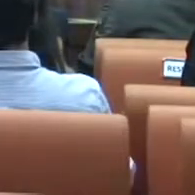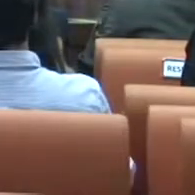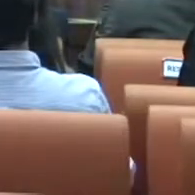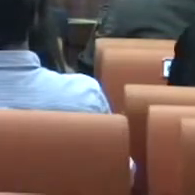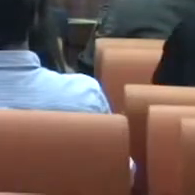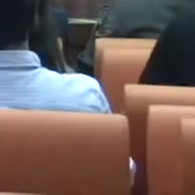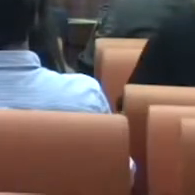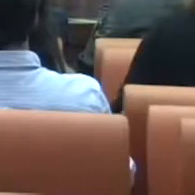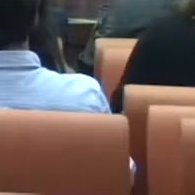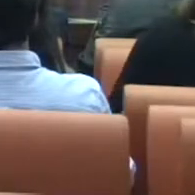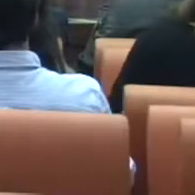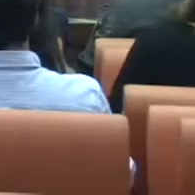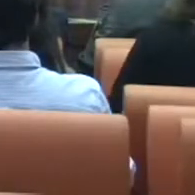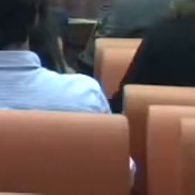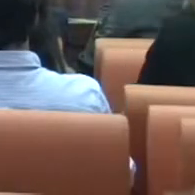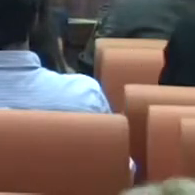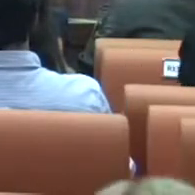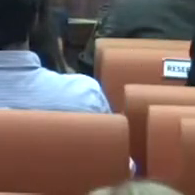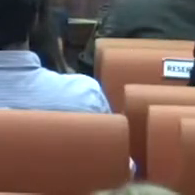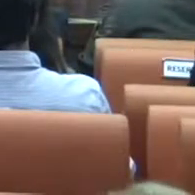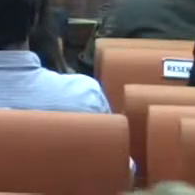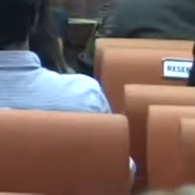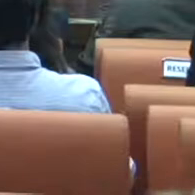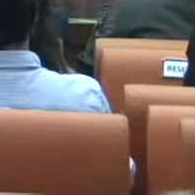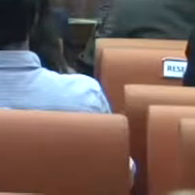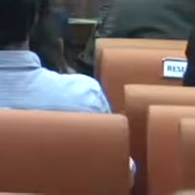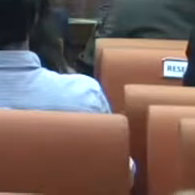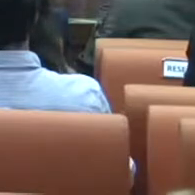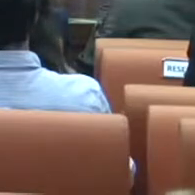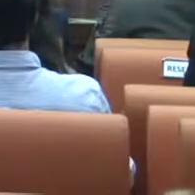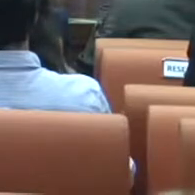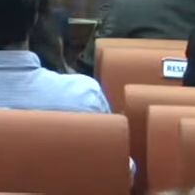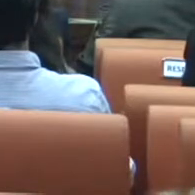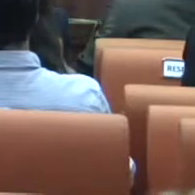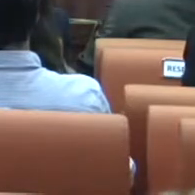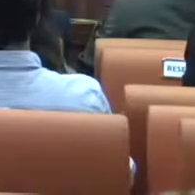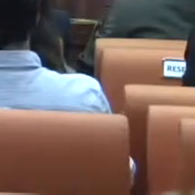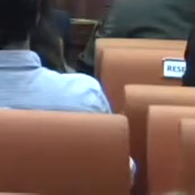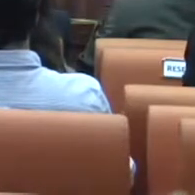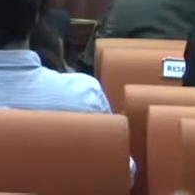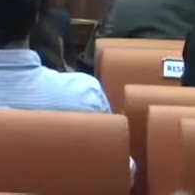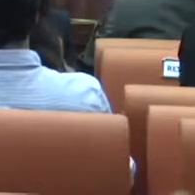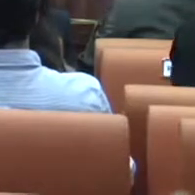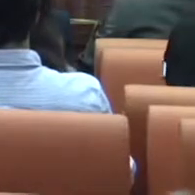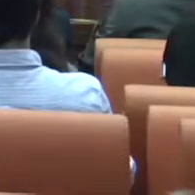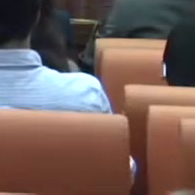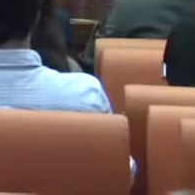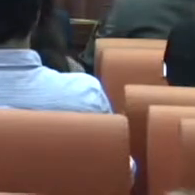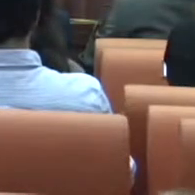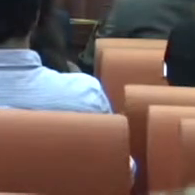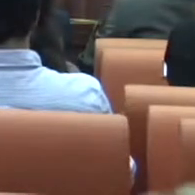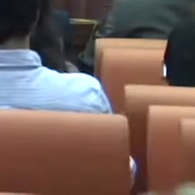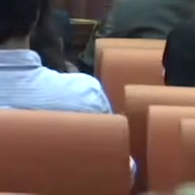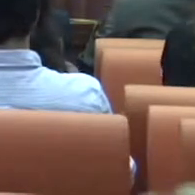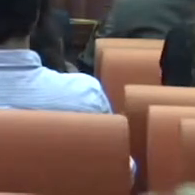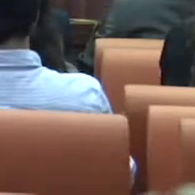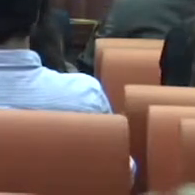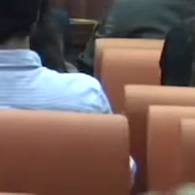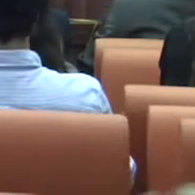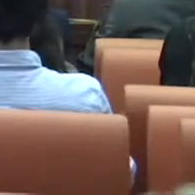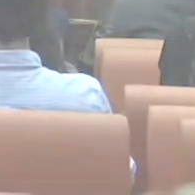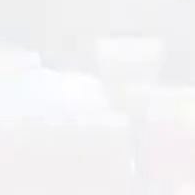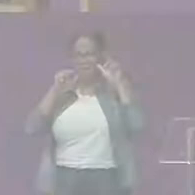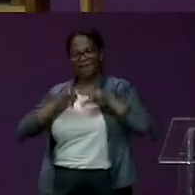dessa gestão que completa 16 meses nesse mês de maio. Para isso, nós vamos conversar com a presidente da Fundação Oswaldo Cruz, Nízia